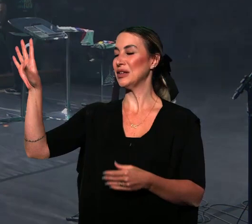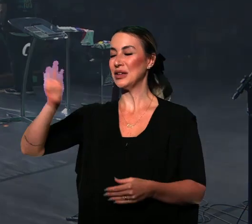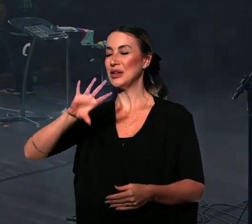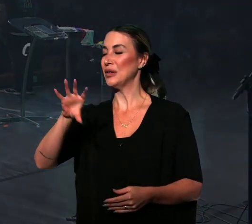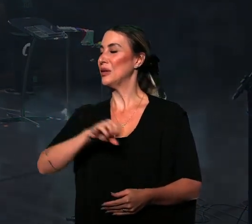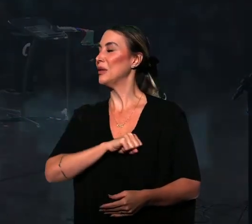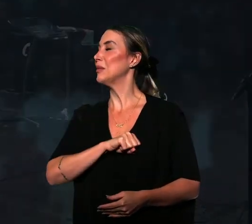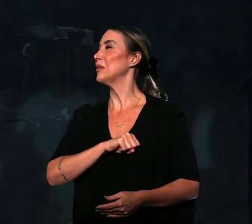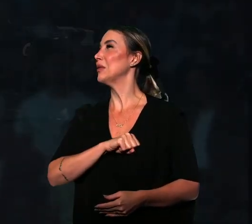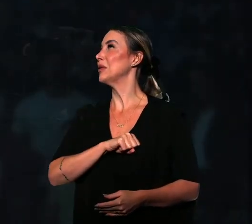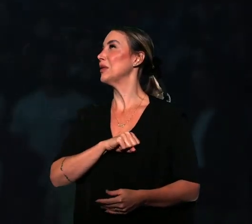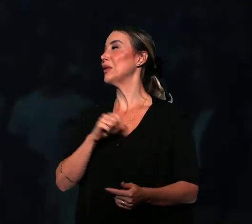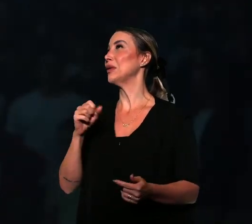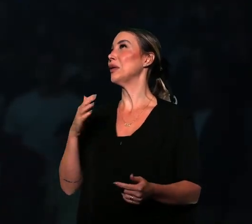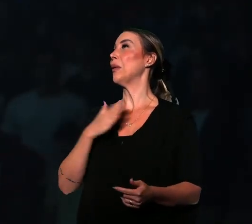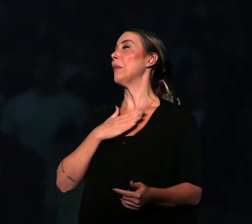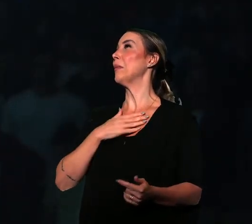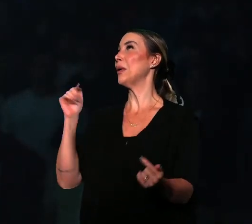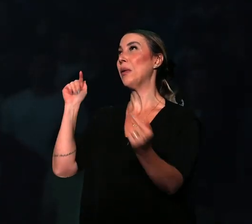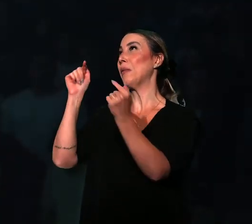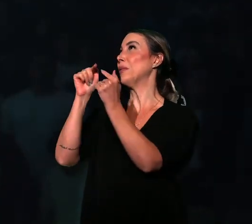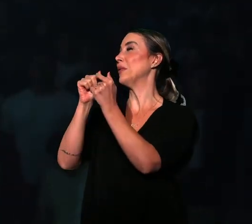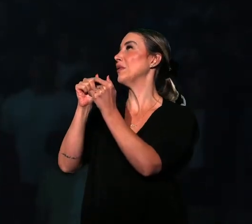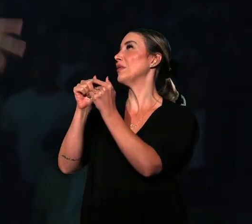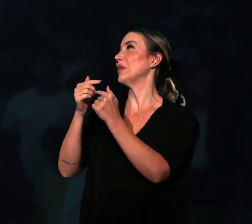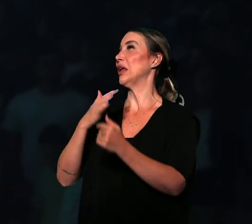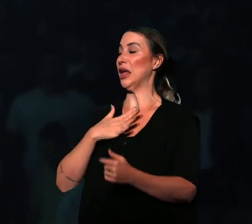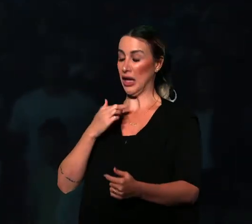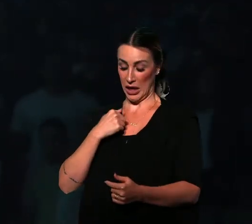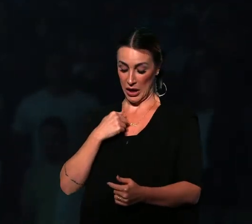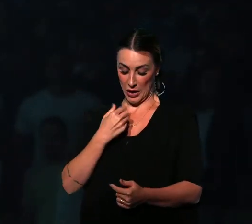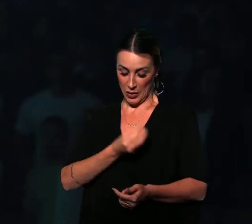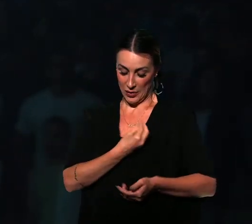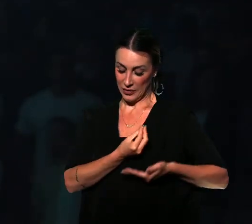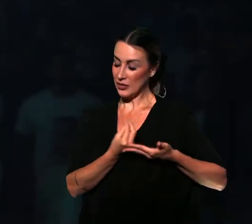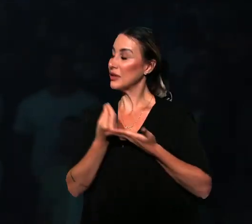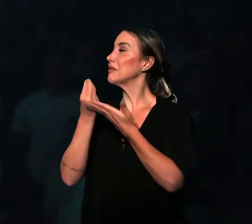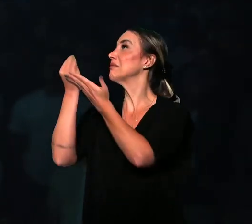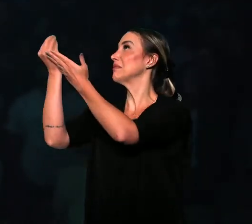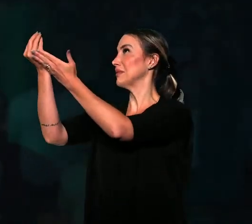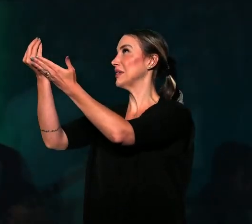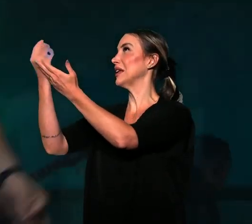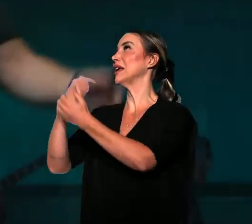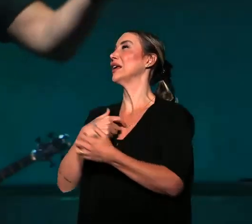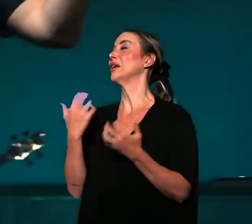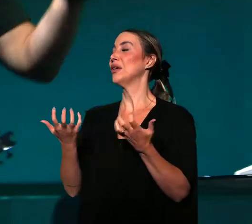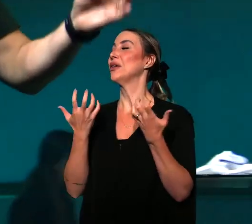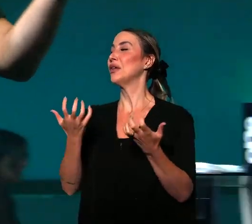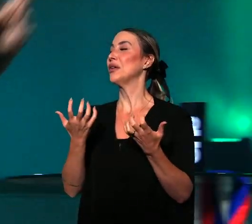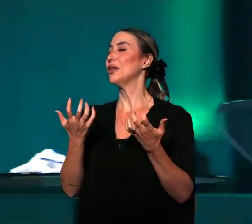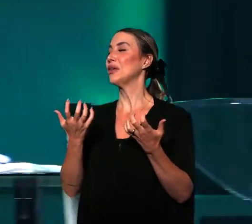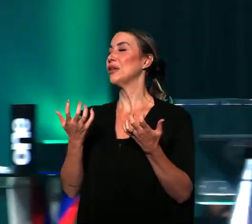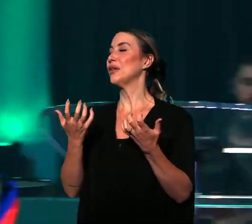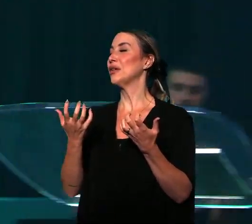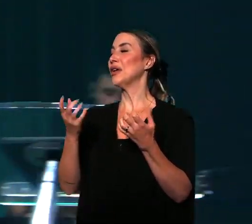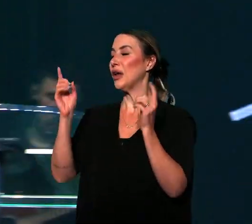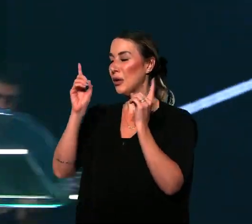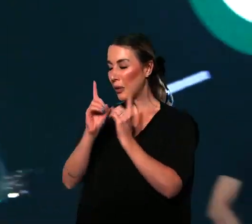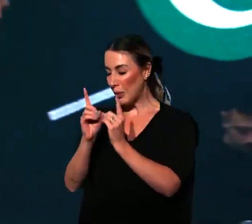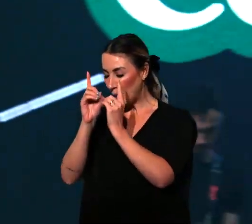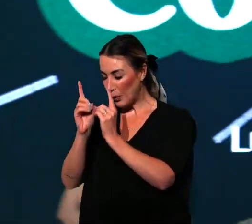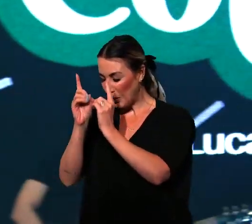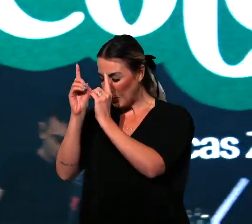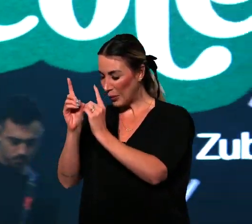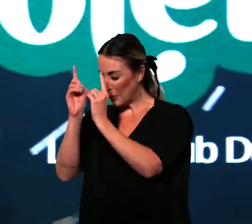caminhada contigo. Eu entrego a minha vida hoje ao Senhor. E quero andar e caminhar contigo todos os dias da minha